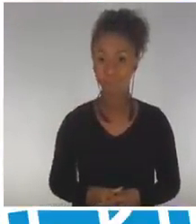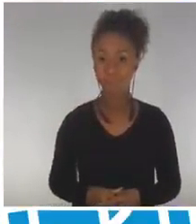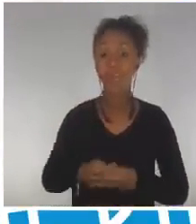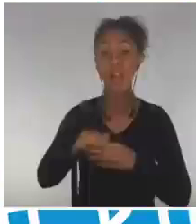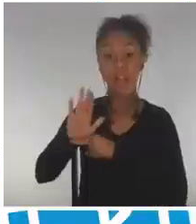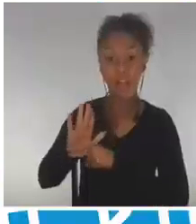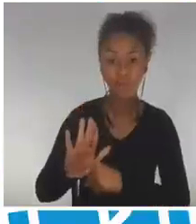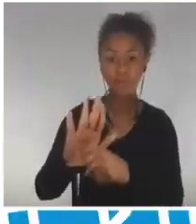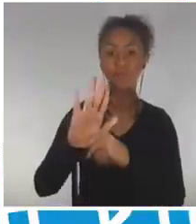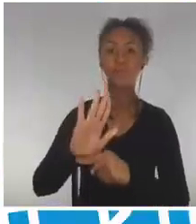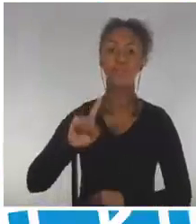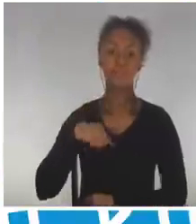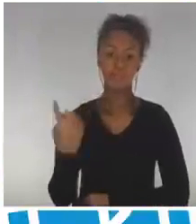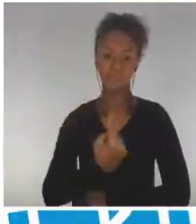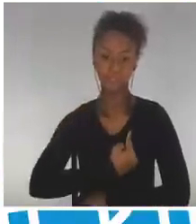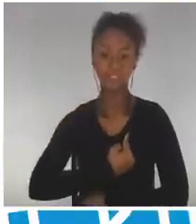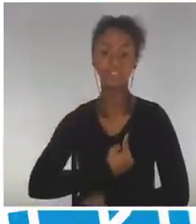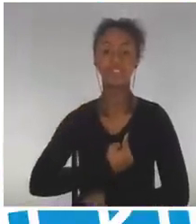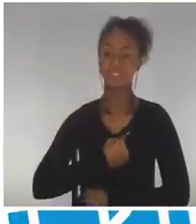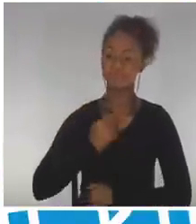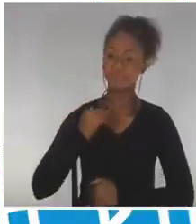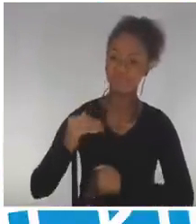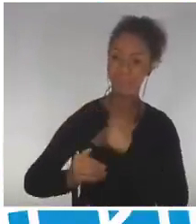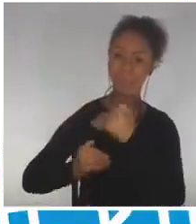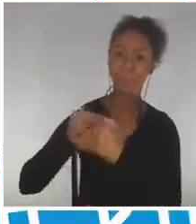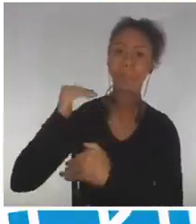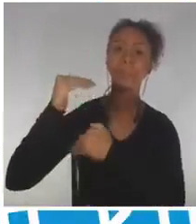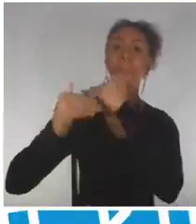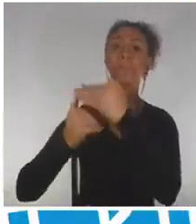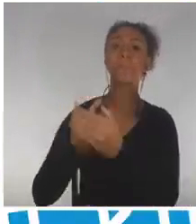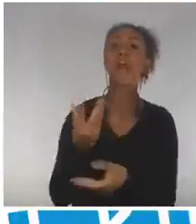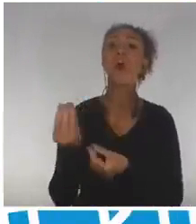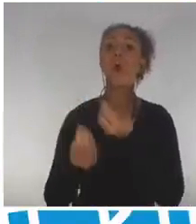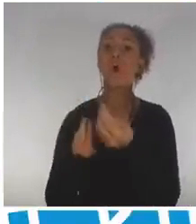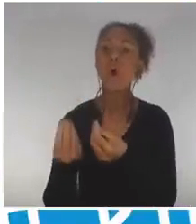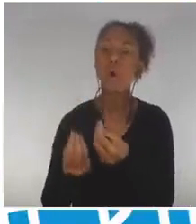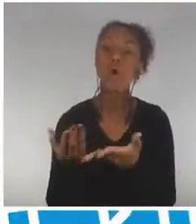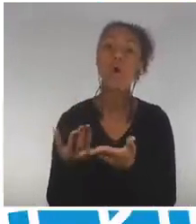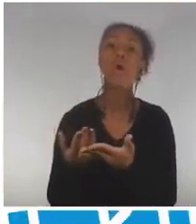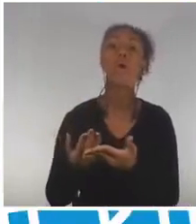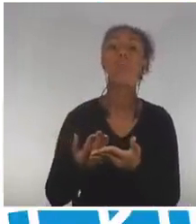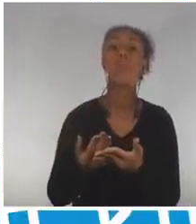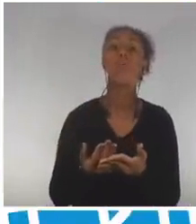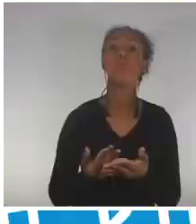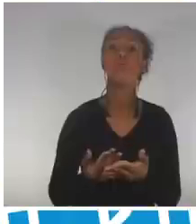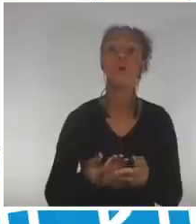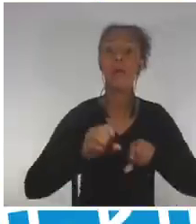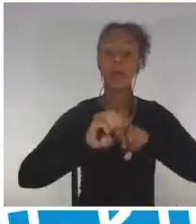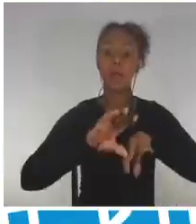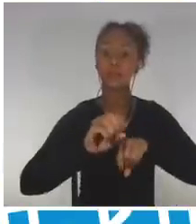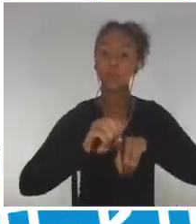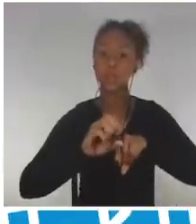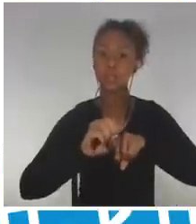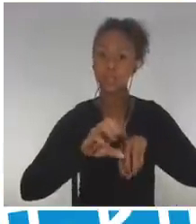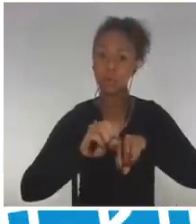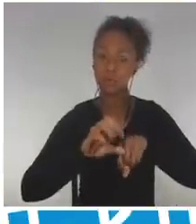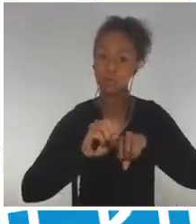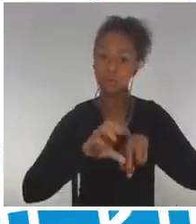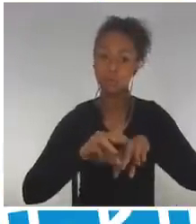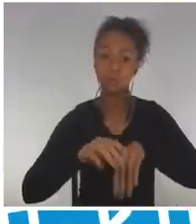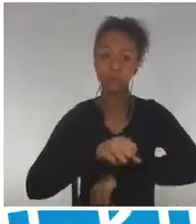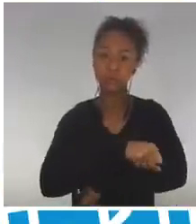avançar todo o processo de discussão da avaliação da educação básica na Comissão